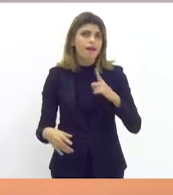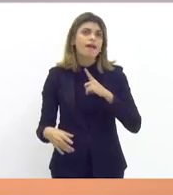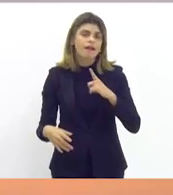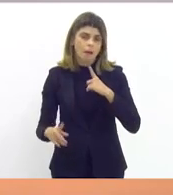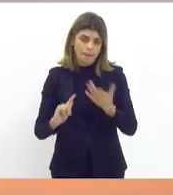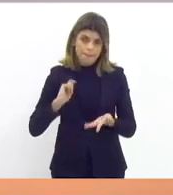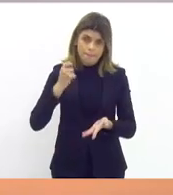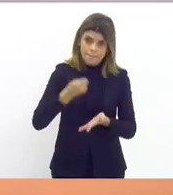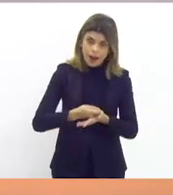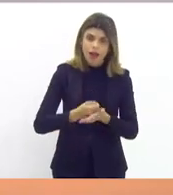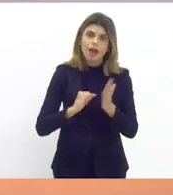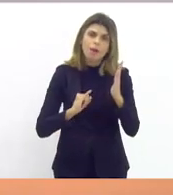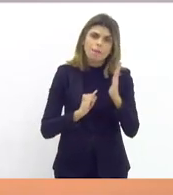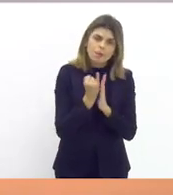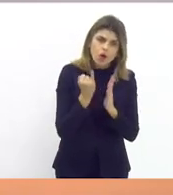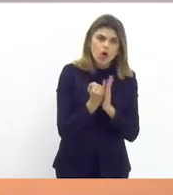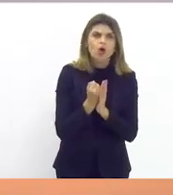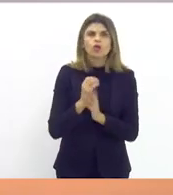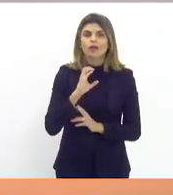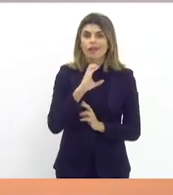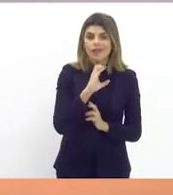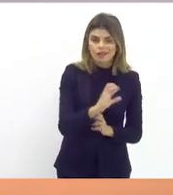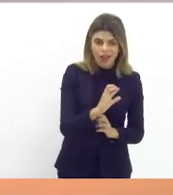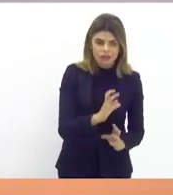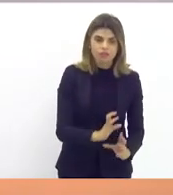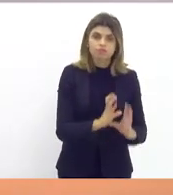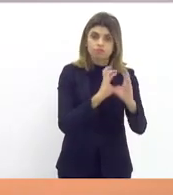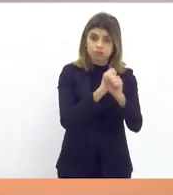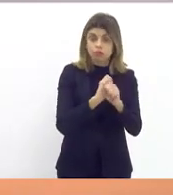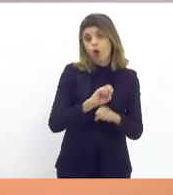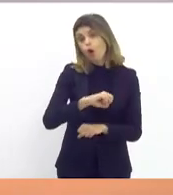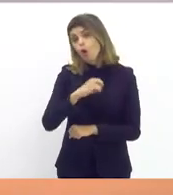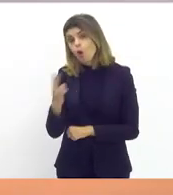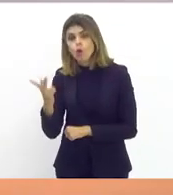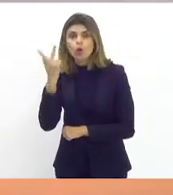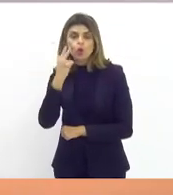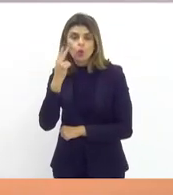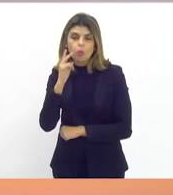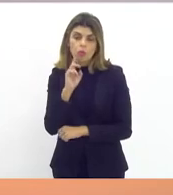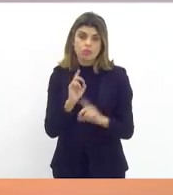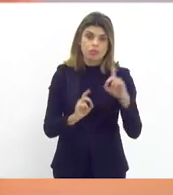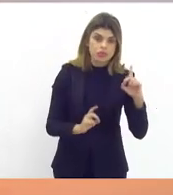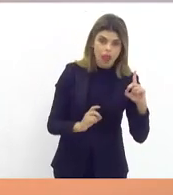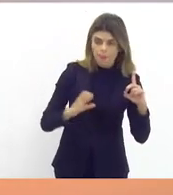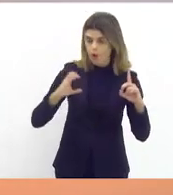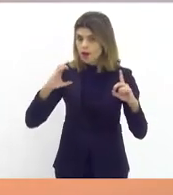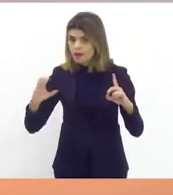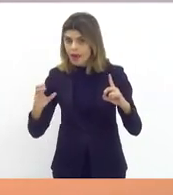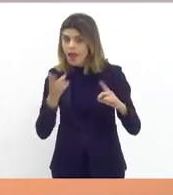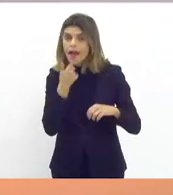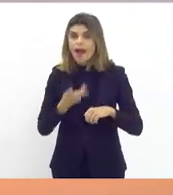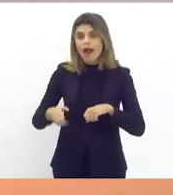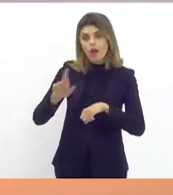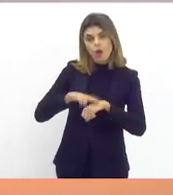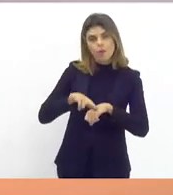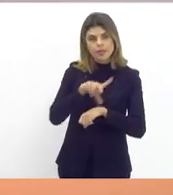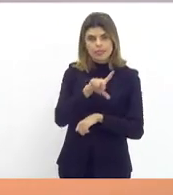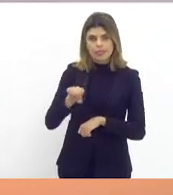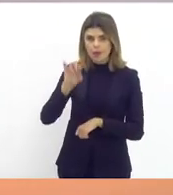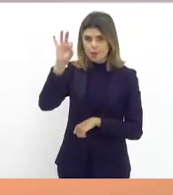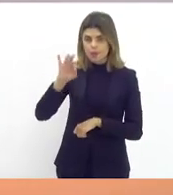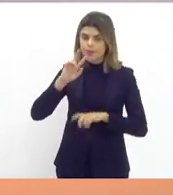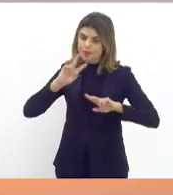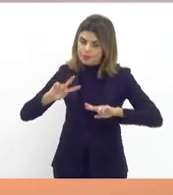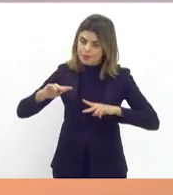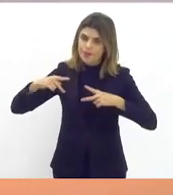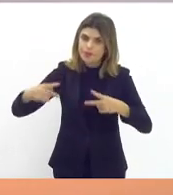elas pagarem de imposto vai dar crédito no montante que elas pagaram, ou elas entram no regime normal de débito e crédito, recuperam 100% dos créditos e transferem 100%